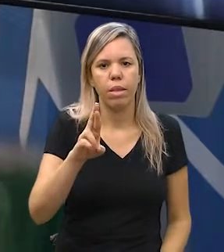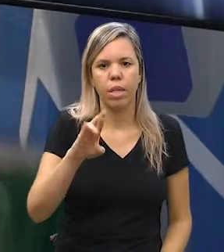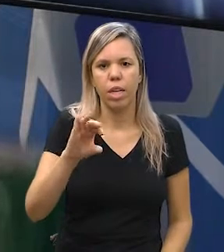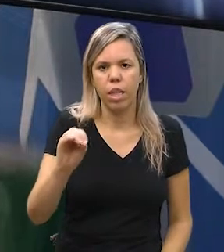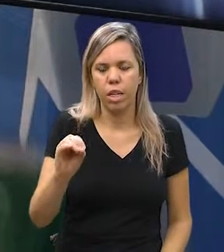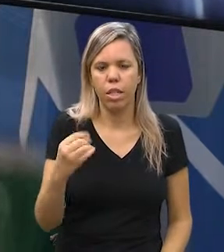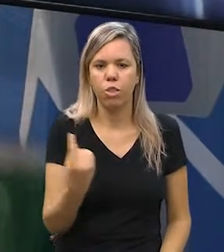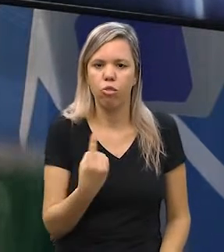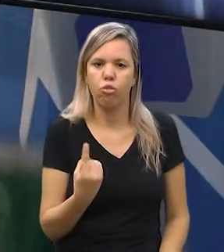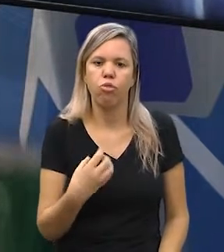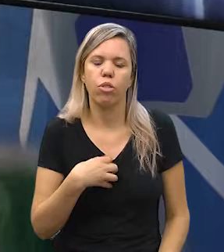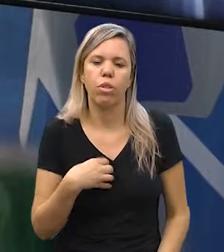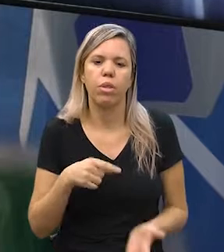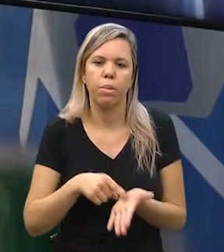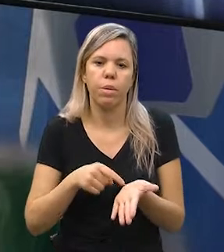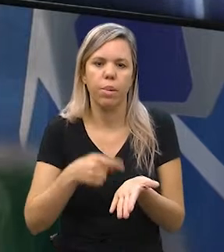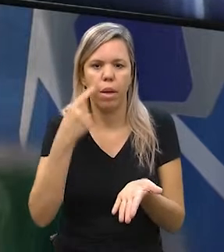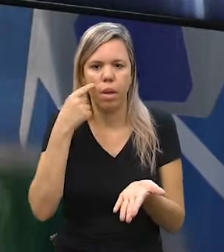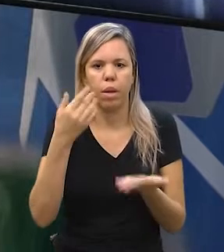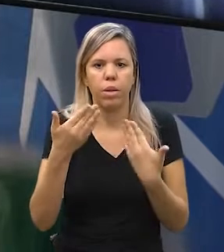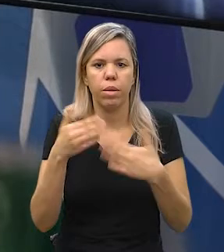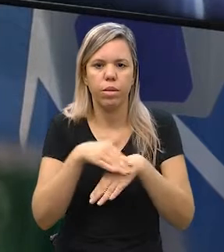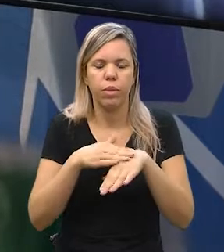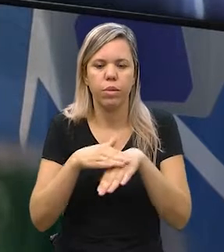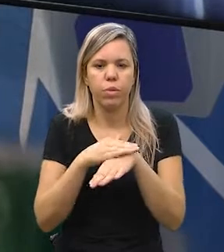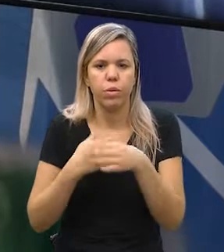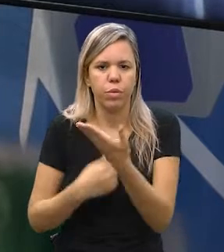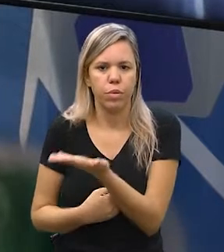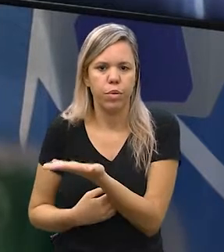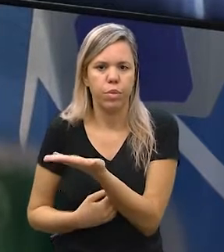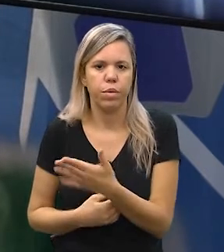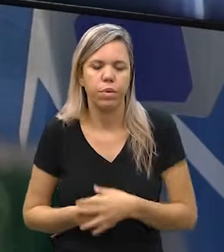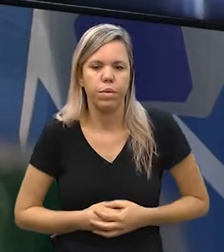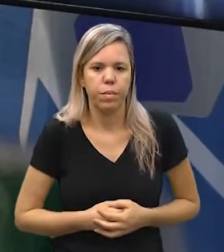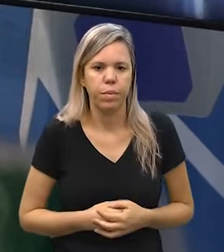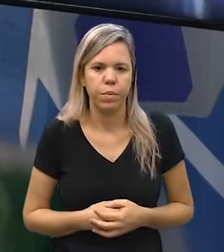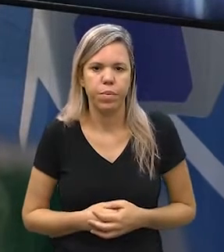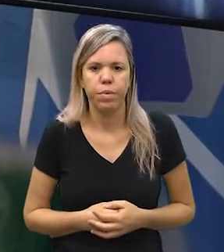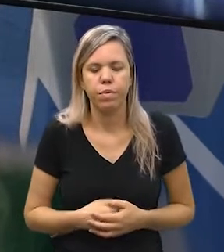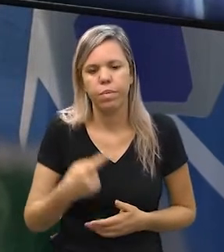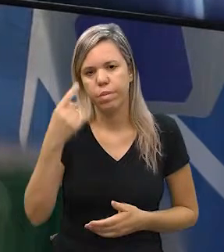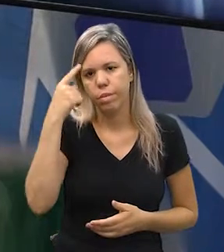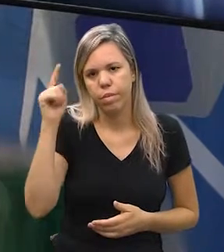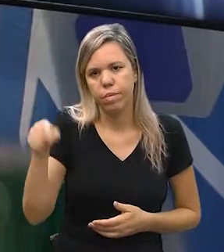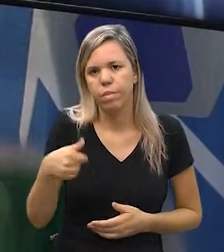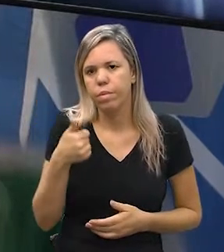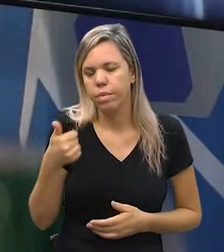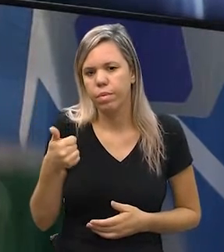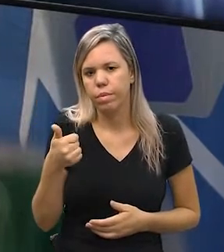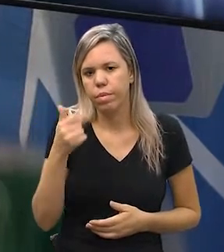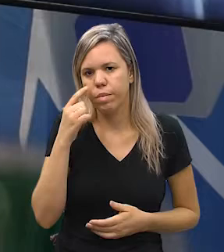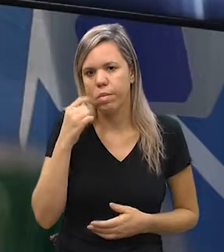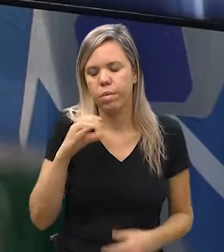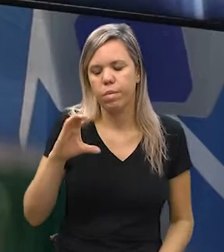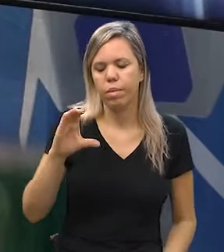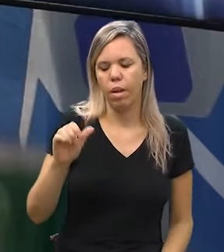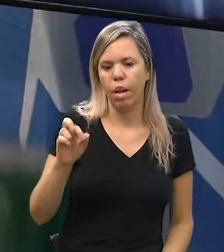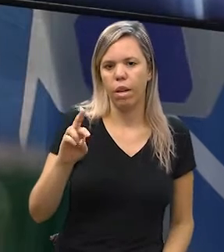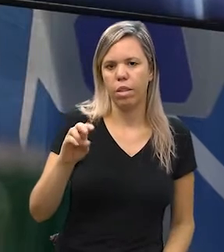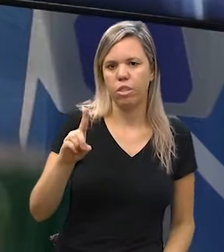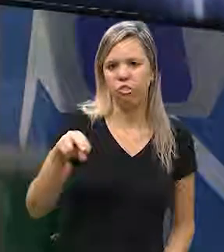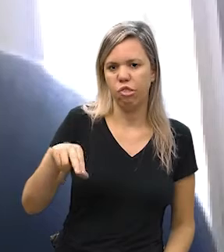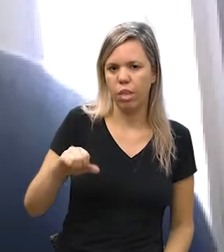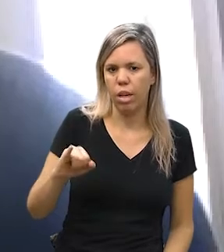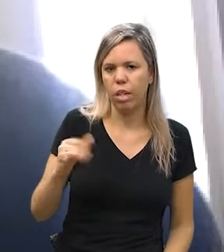que está aqui na minha mão, e a gente vai conversar um pouco, bater um papo a respeito dessa ideia. Tudo bem, Cardinale? Obrigado aí pela